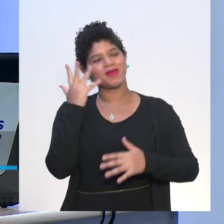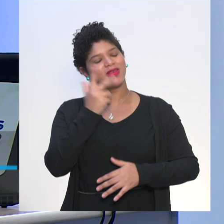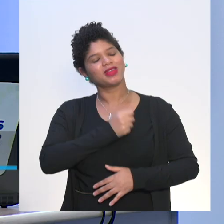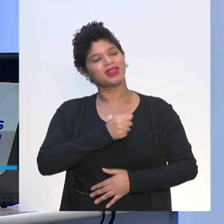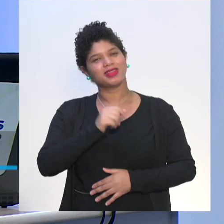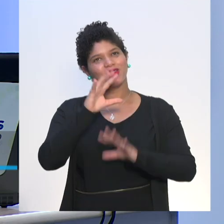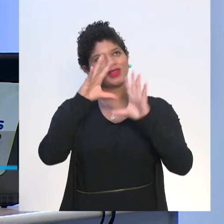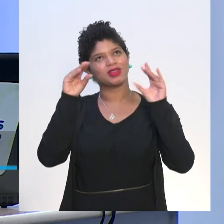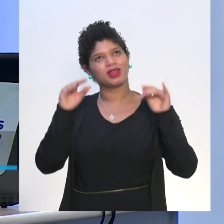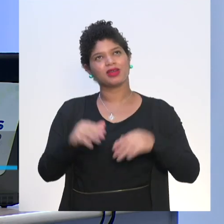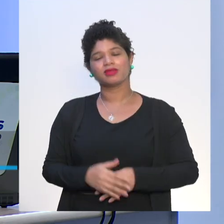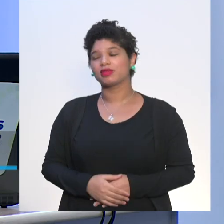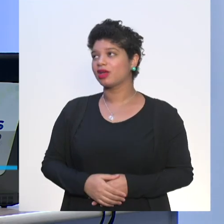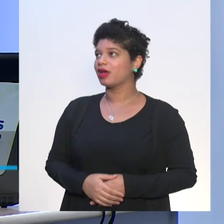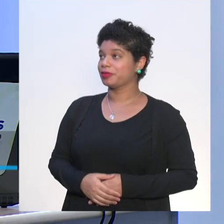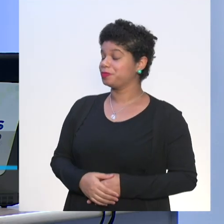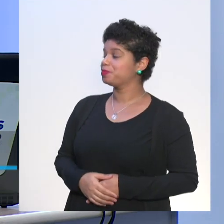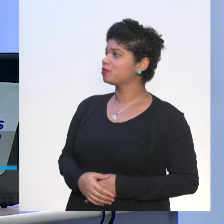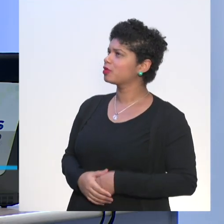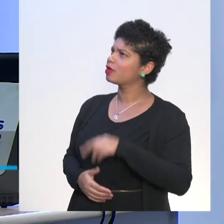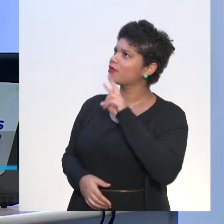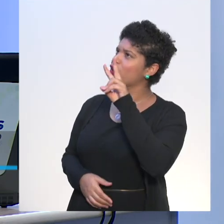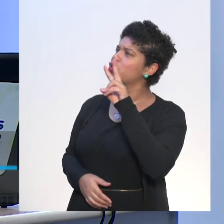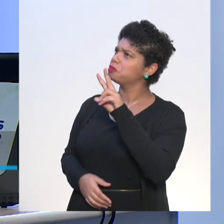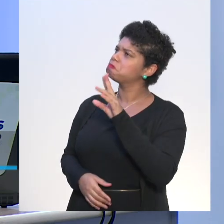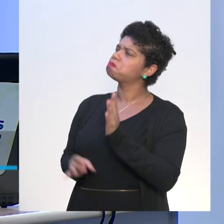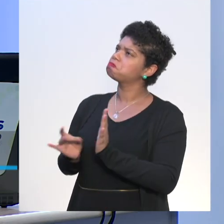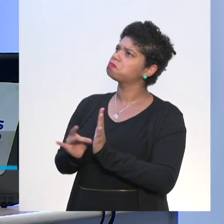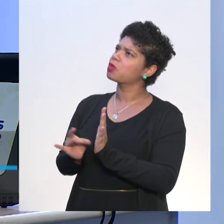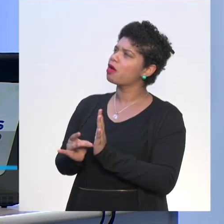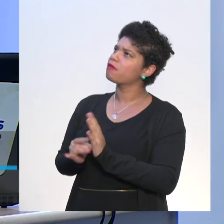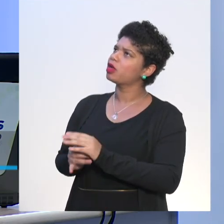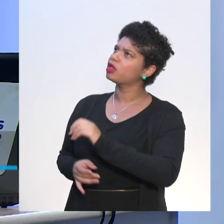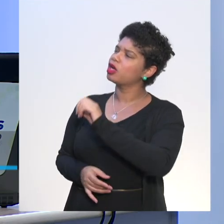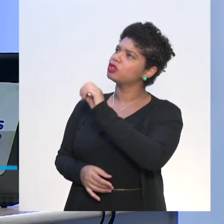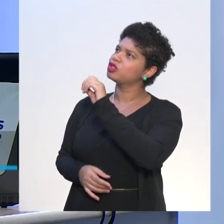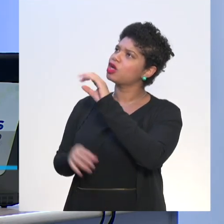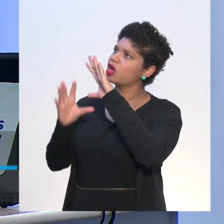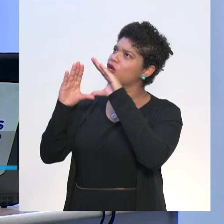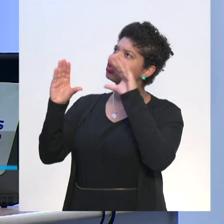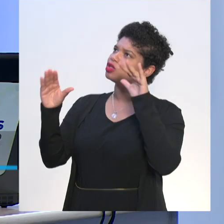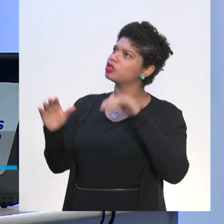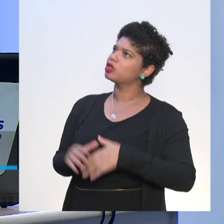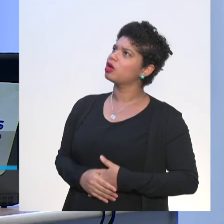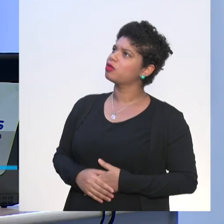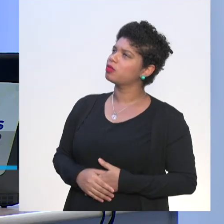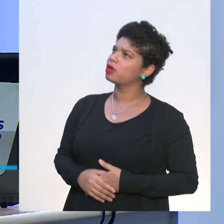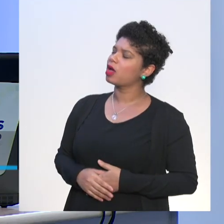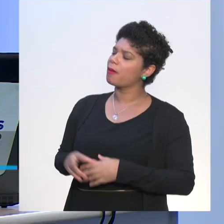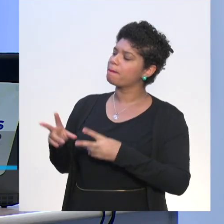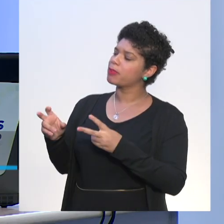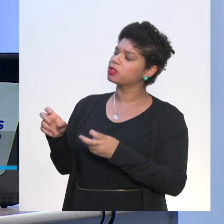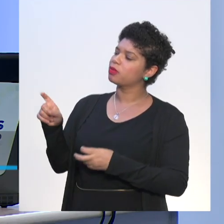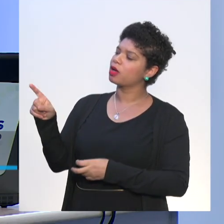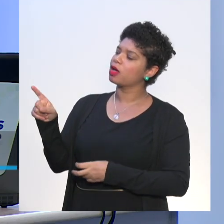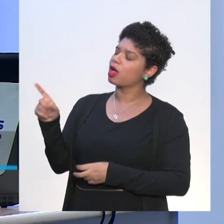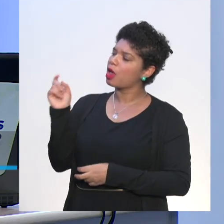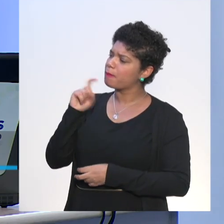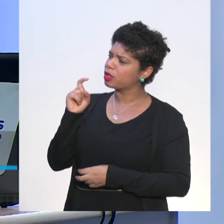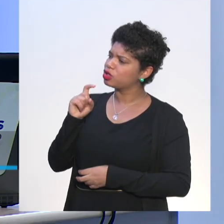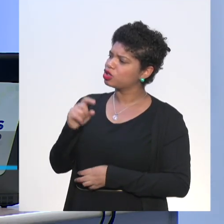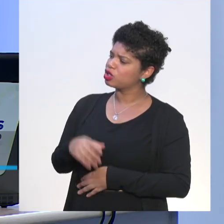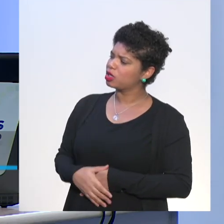para cima, viu que realmente estava um dia lindo, o sol estava brilhando no céu, percebeu que a mentira incrivelmente